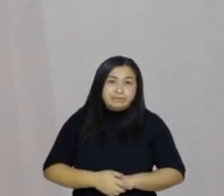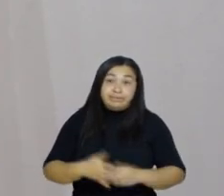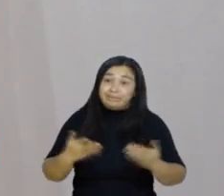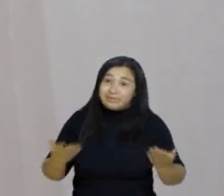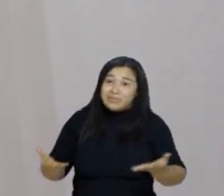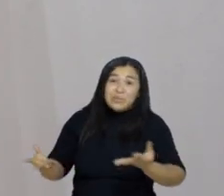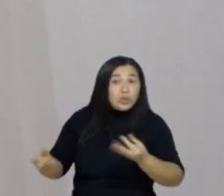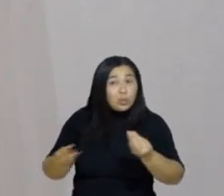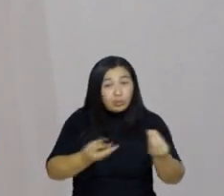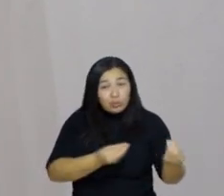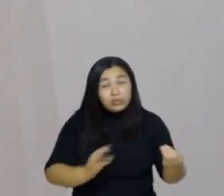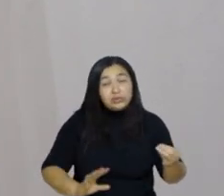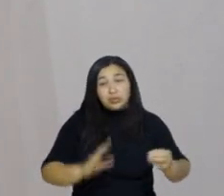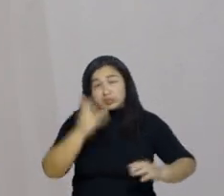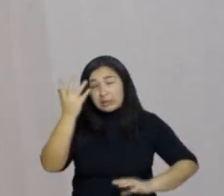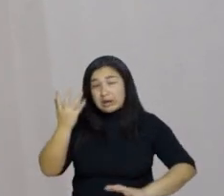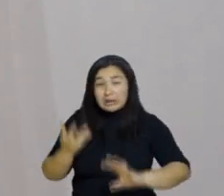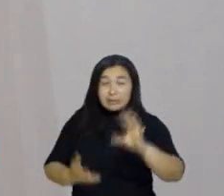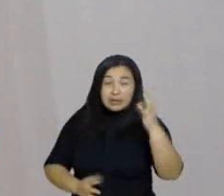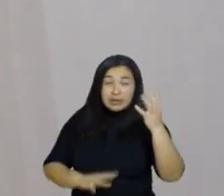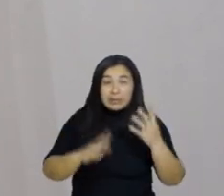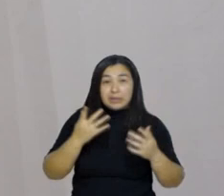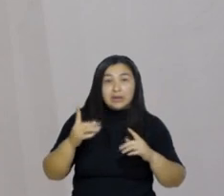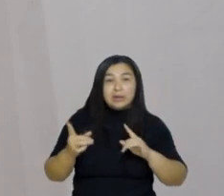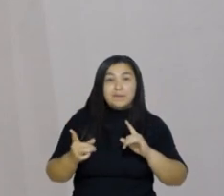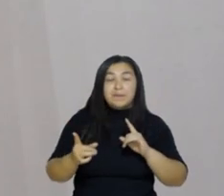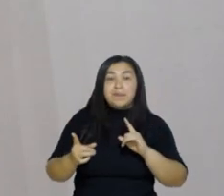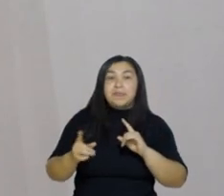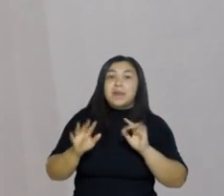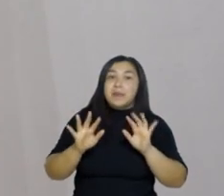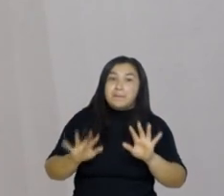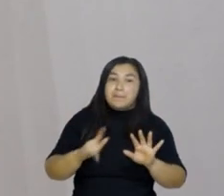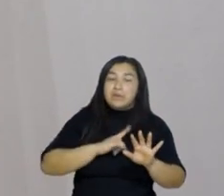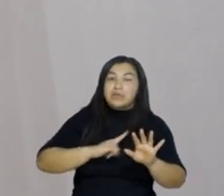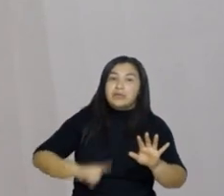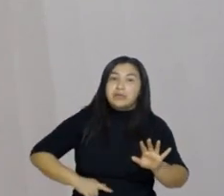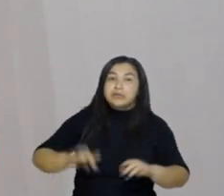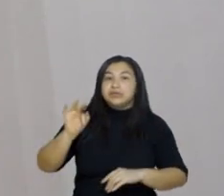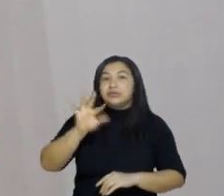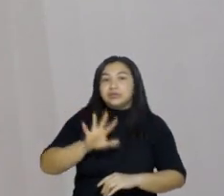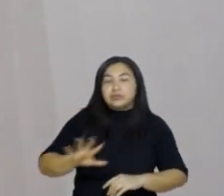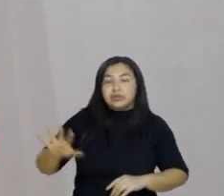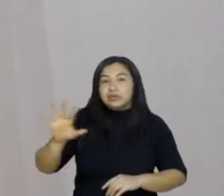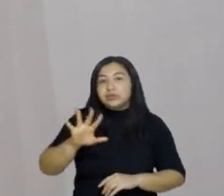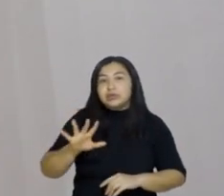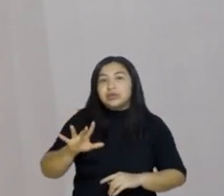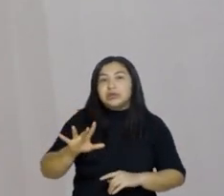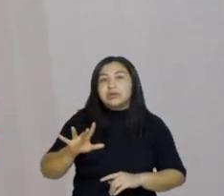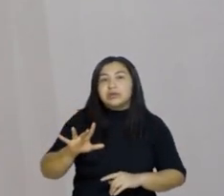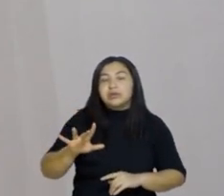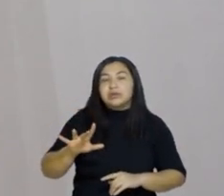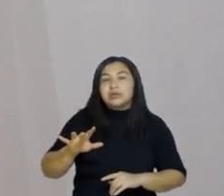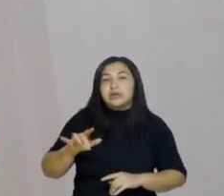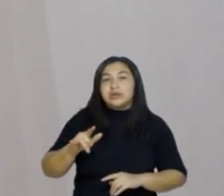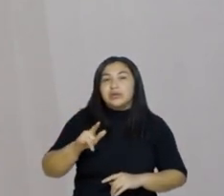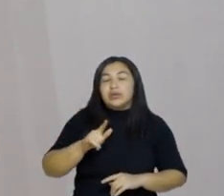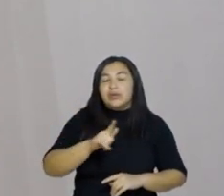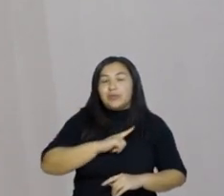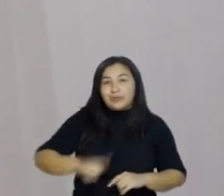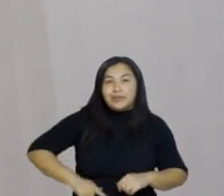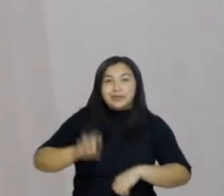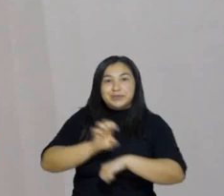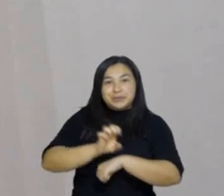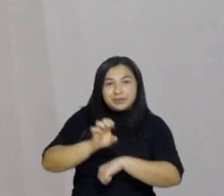muitos casos ocorridos, atendimentos, mas o governo do Estado está presente, parabéns ao governador, tem dado prioridade,